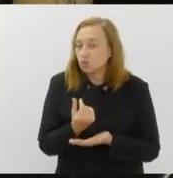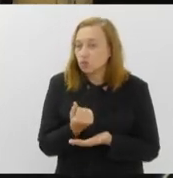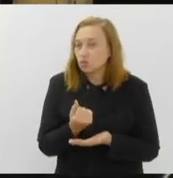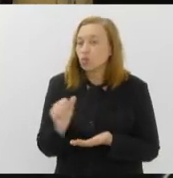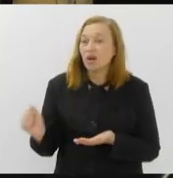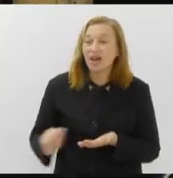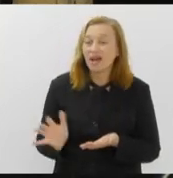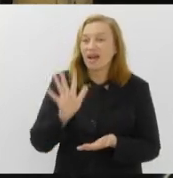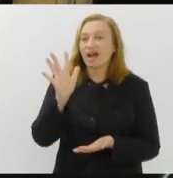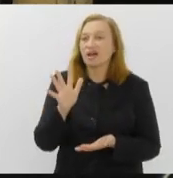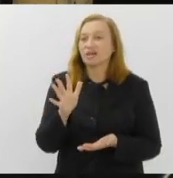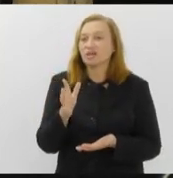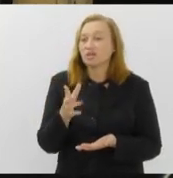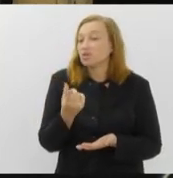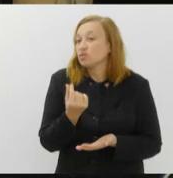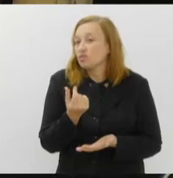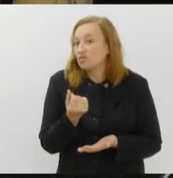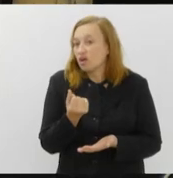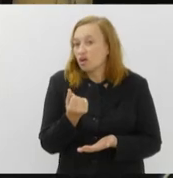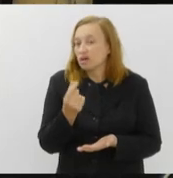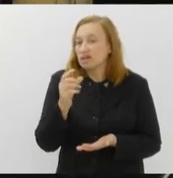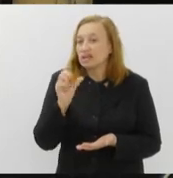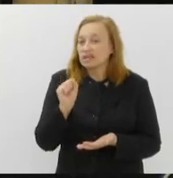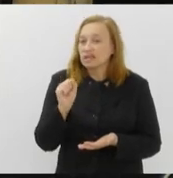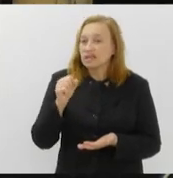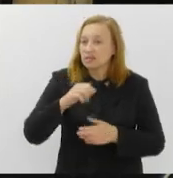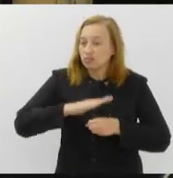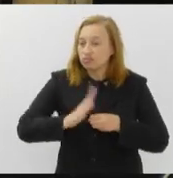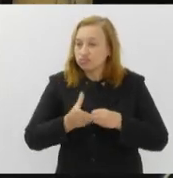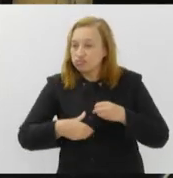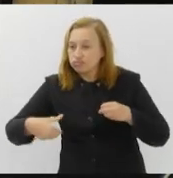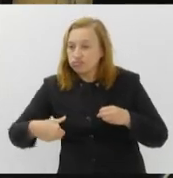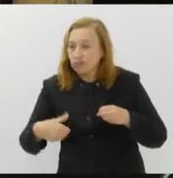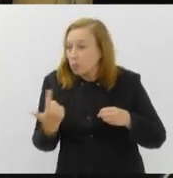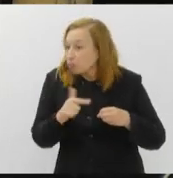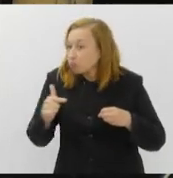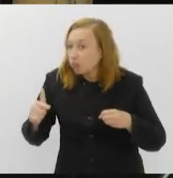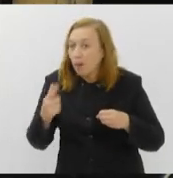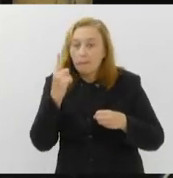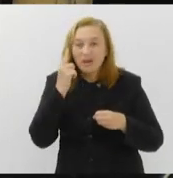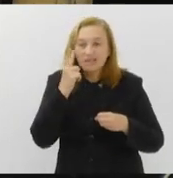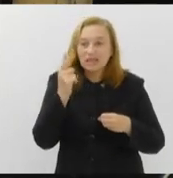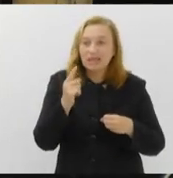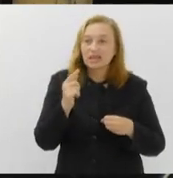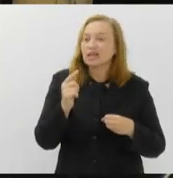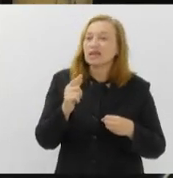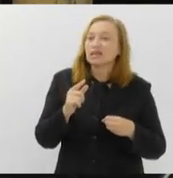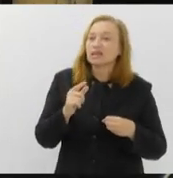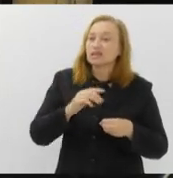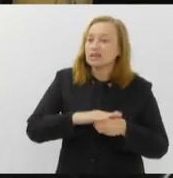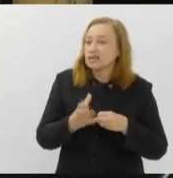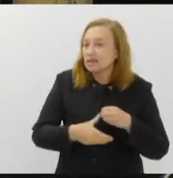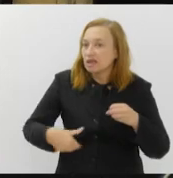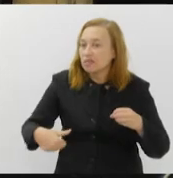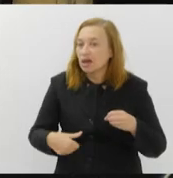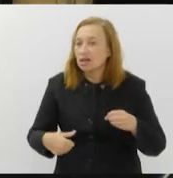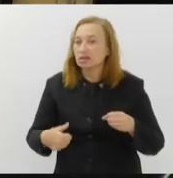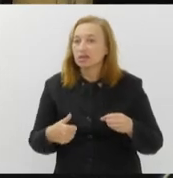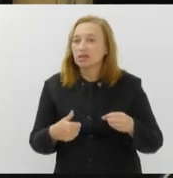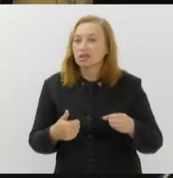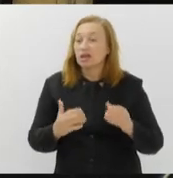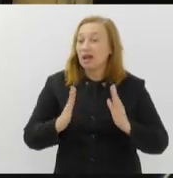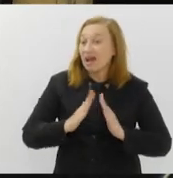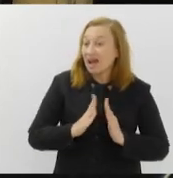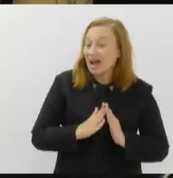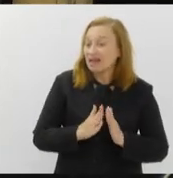uma taxa de saneamento, que a gente não tem saneamento, e a gente não pode pensar agroecologia sem casa, sem acesso à cultura, sem acesso ao